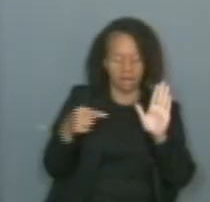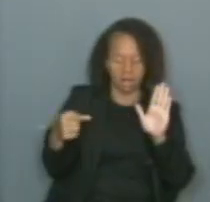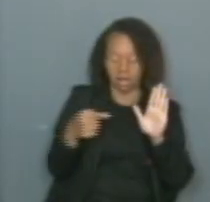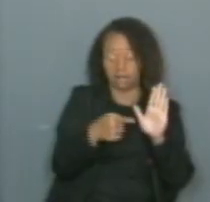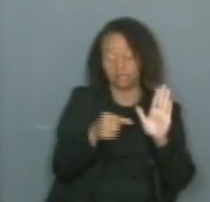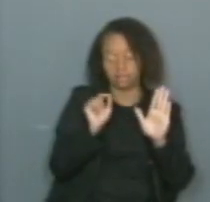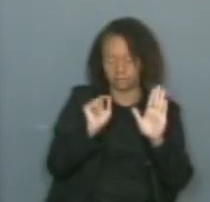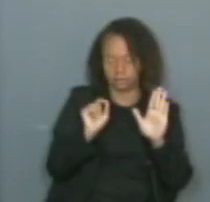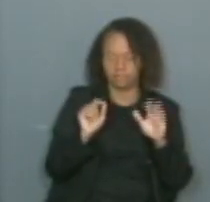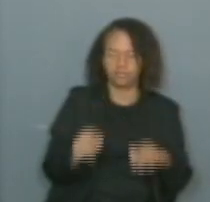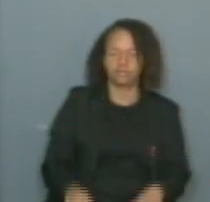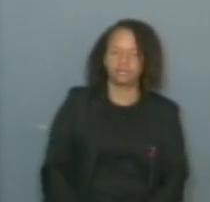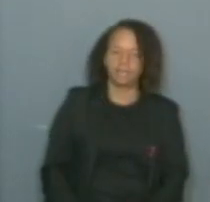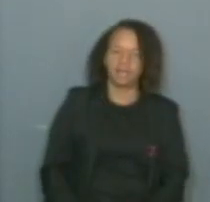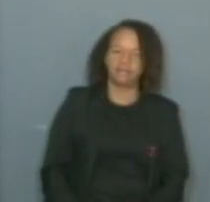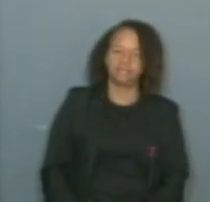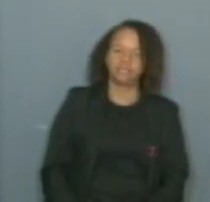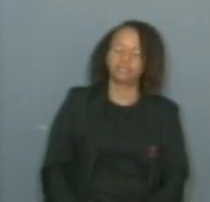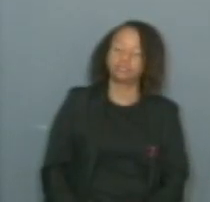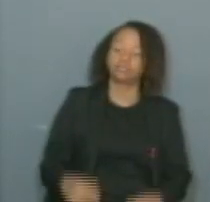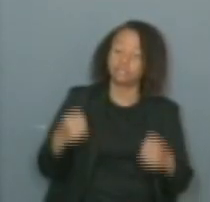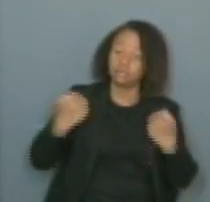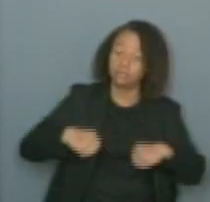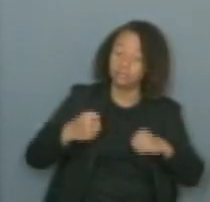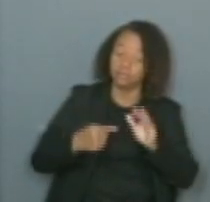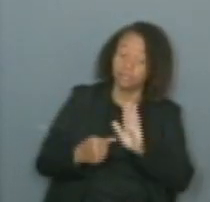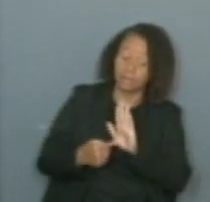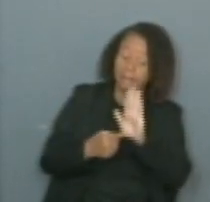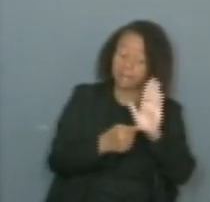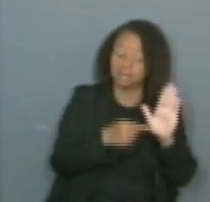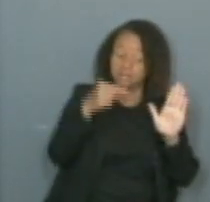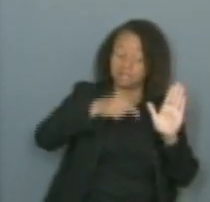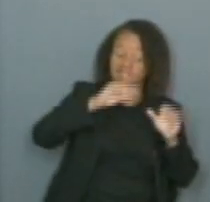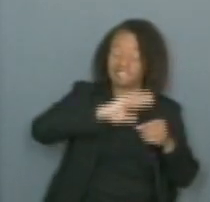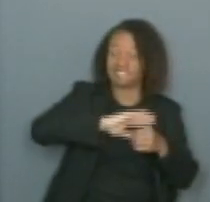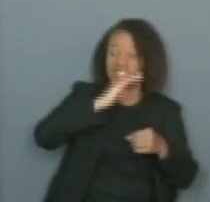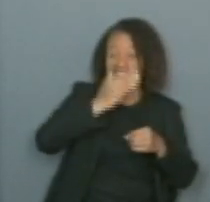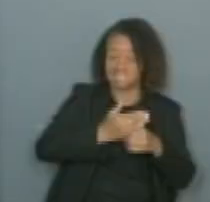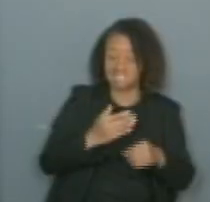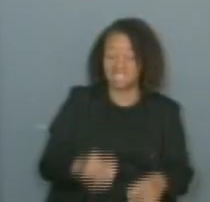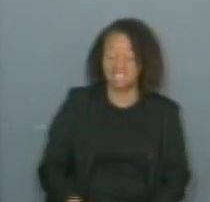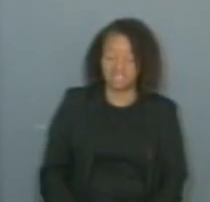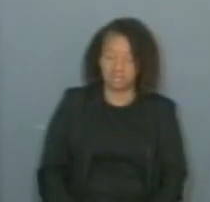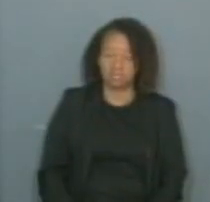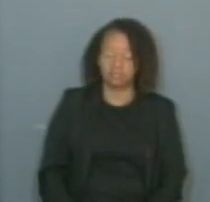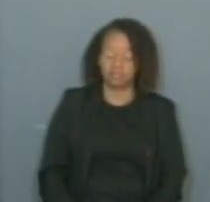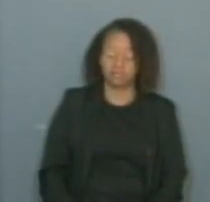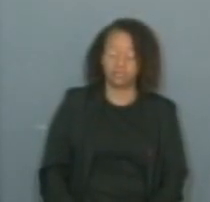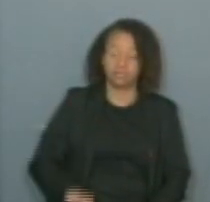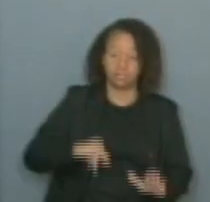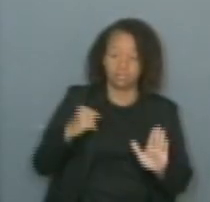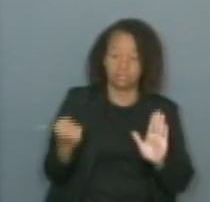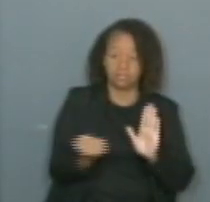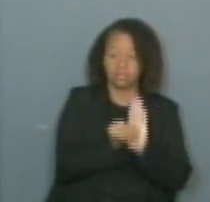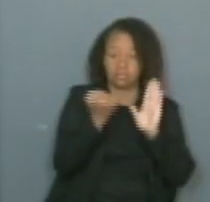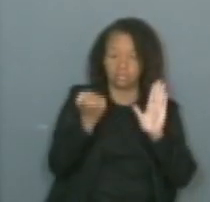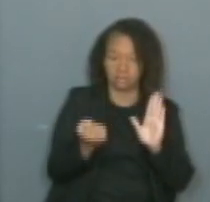é preciso que apresente a essa Câmara Municipal, presidente, os